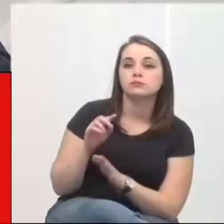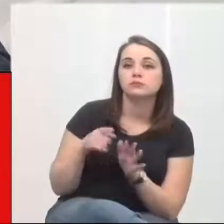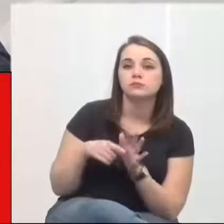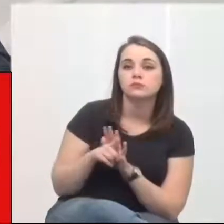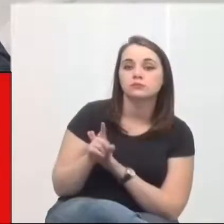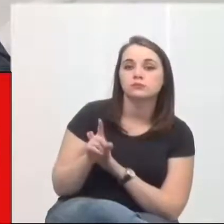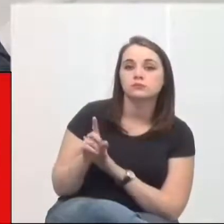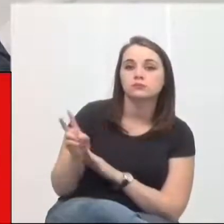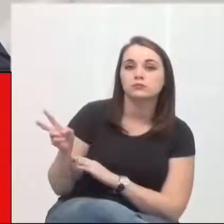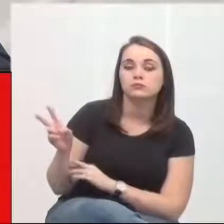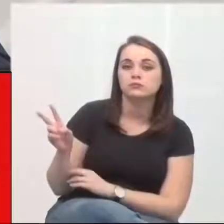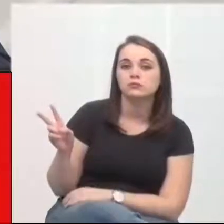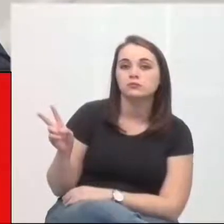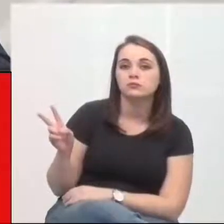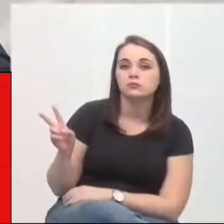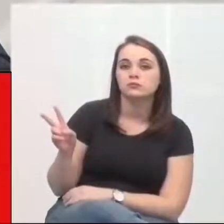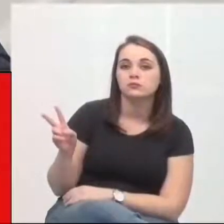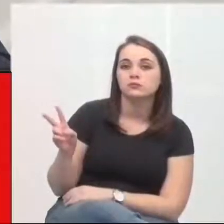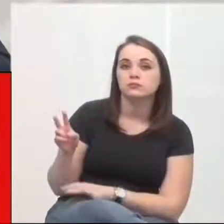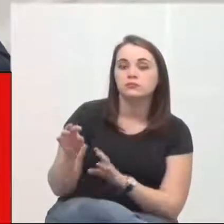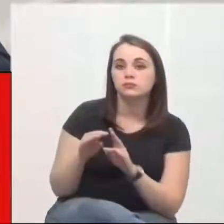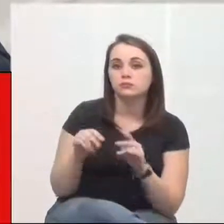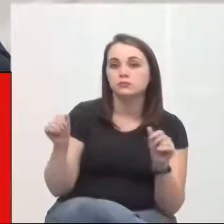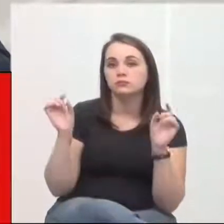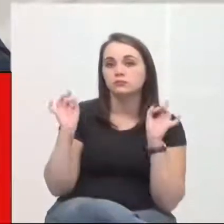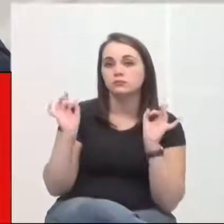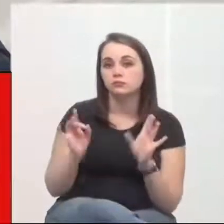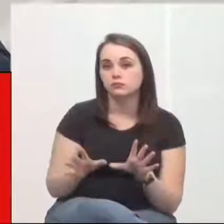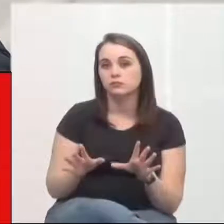também, você falou dos terrenos baldio, né?